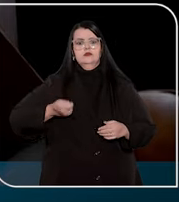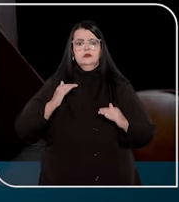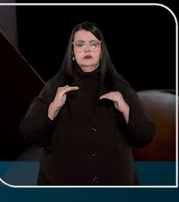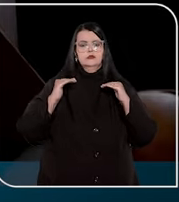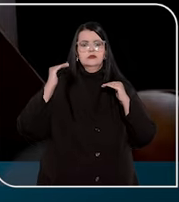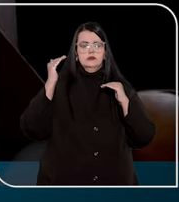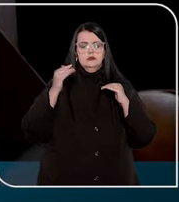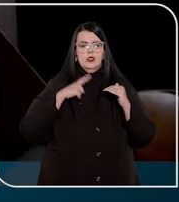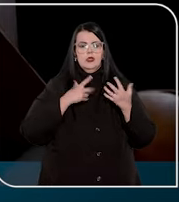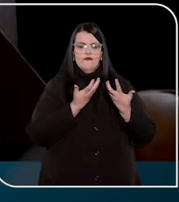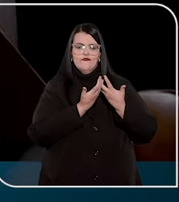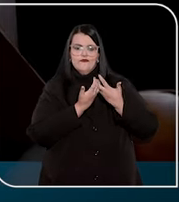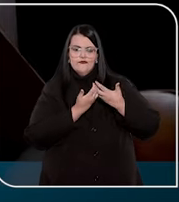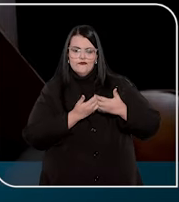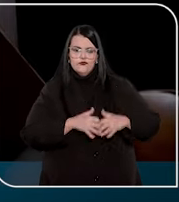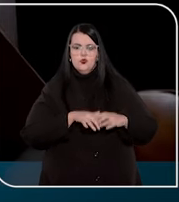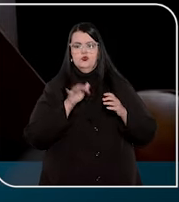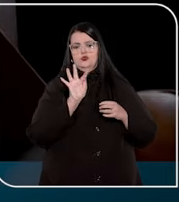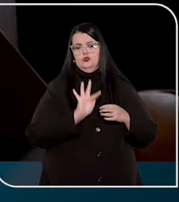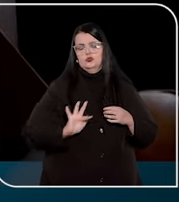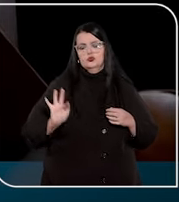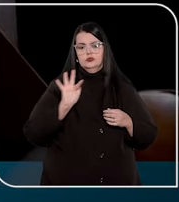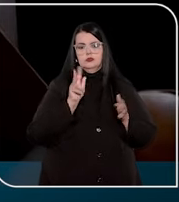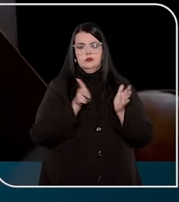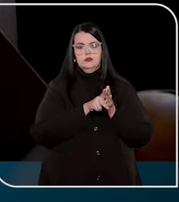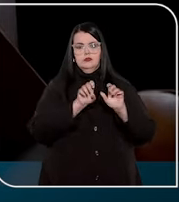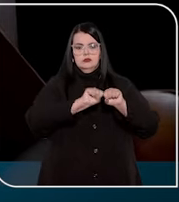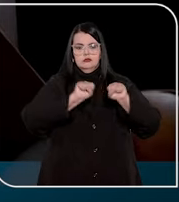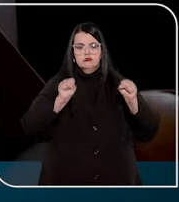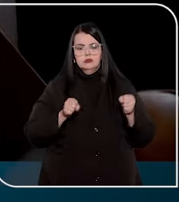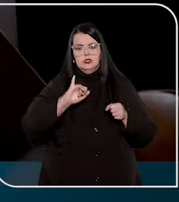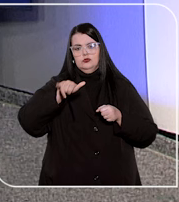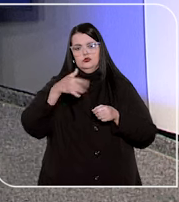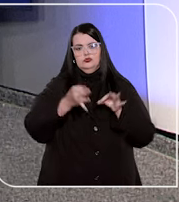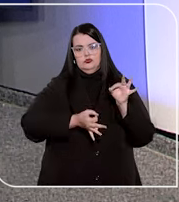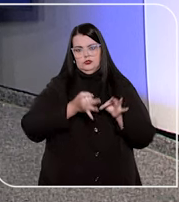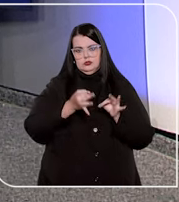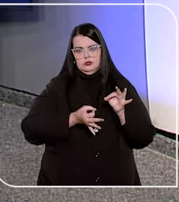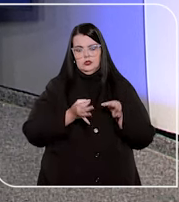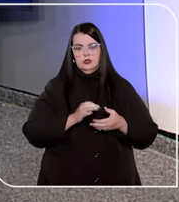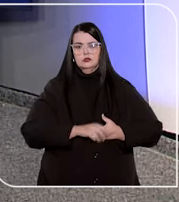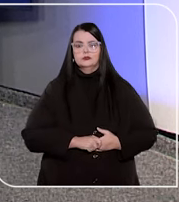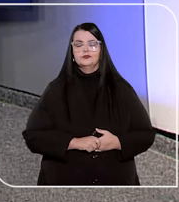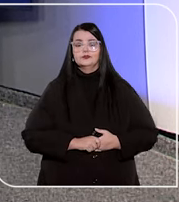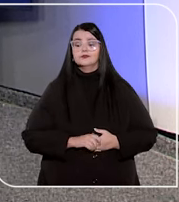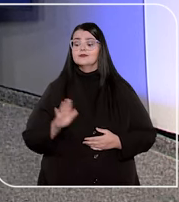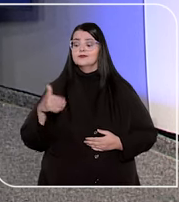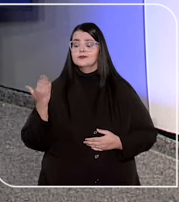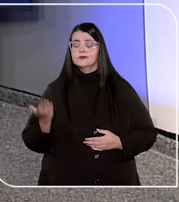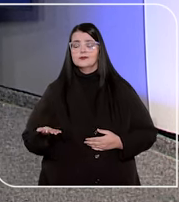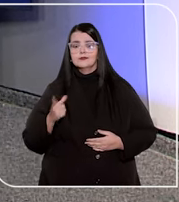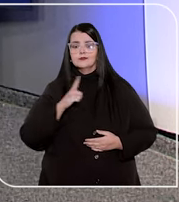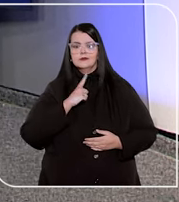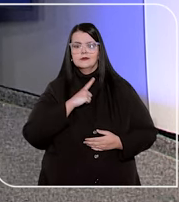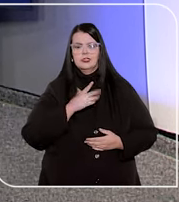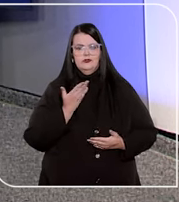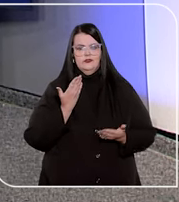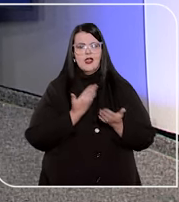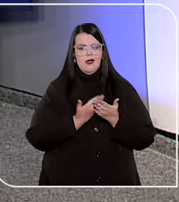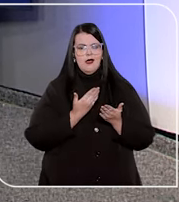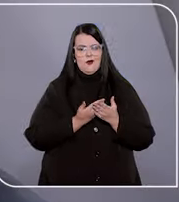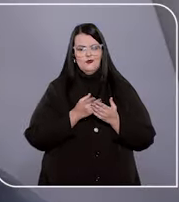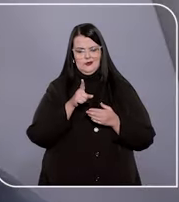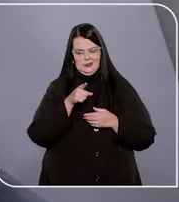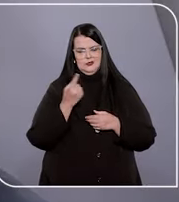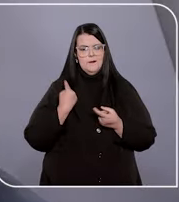para o funcionamento do nosso sistema judiciário. Doutor Denis, eu já tive uma aula, né, com o